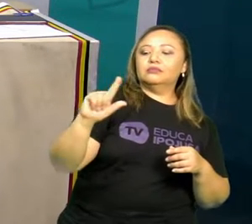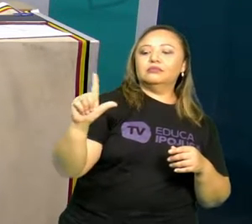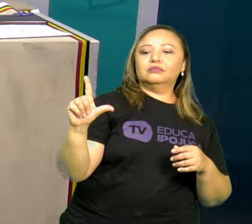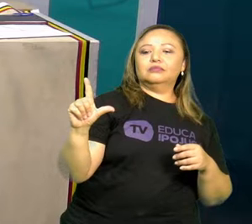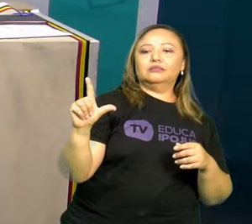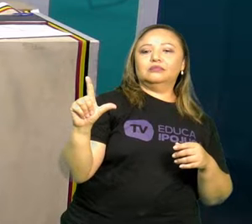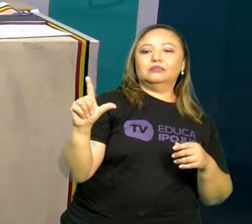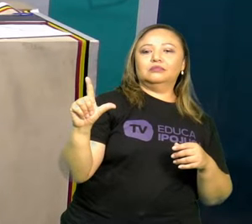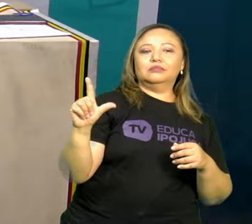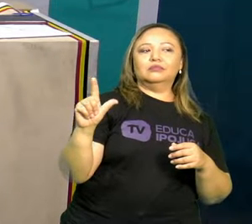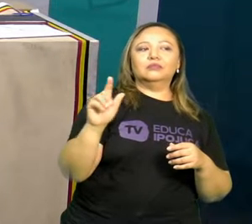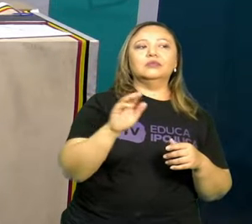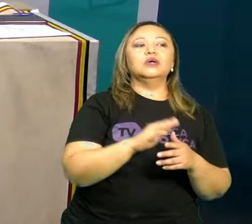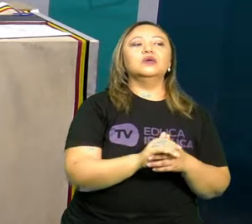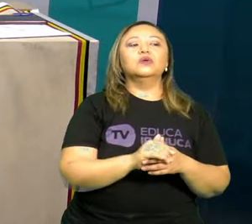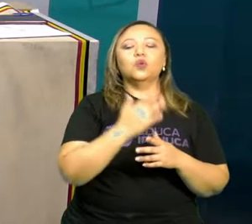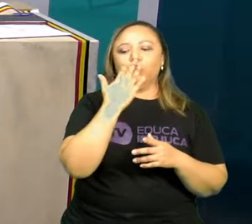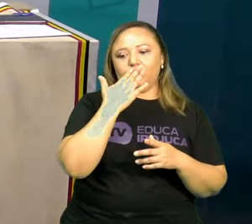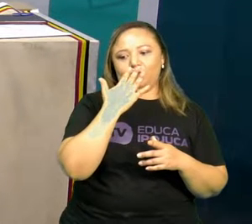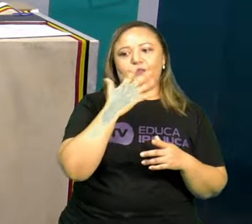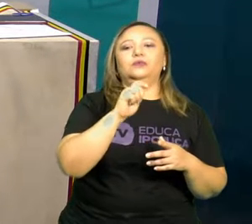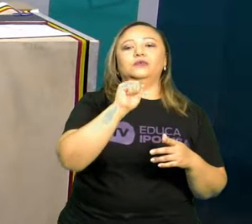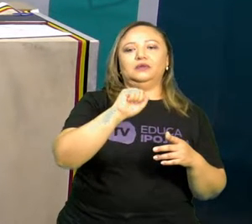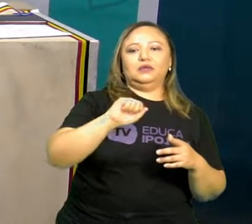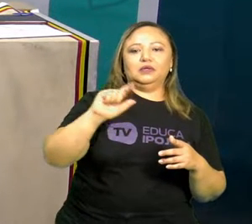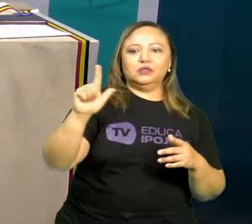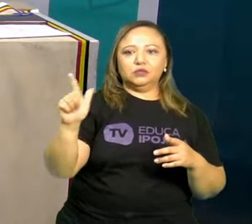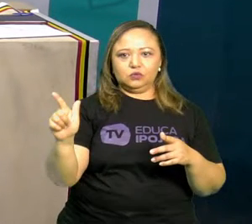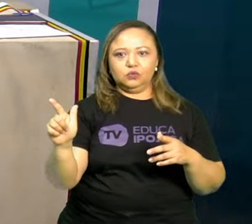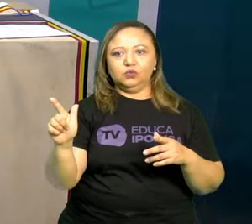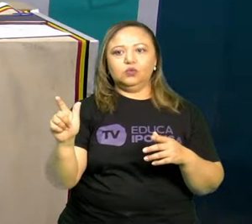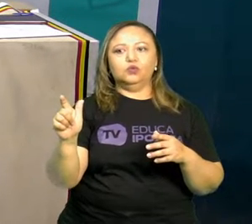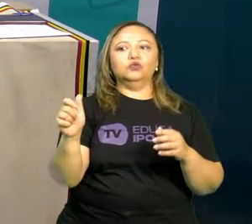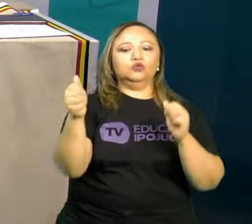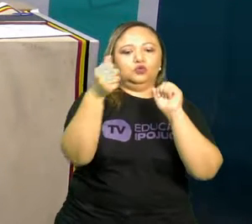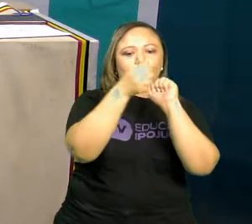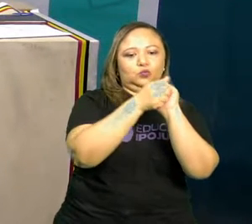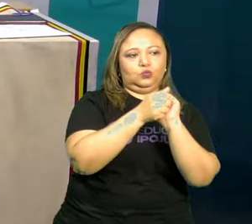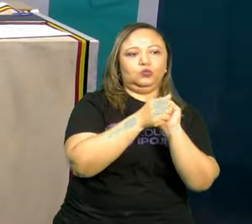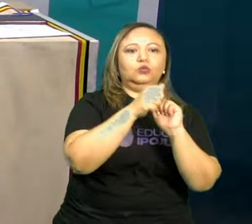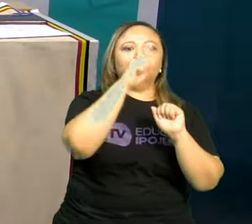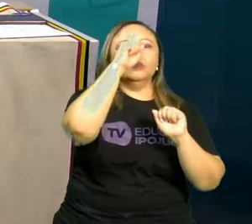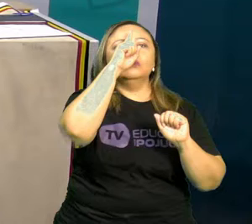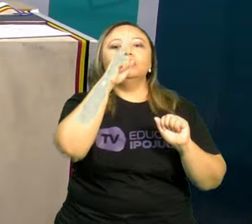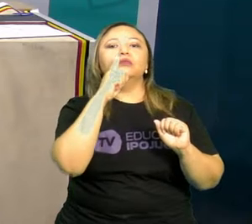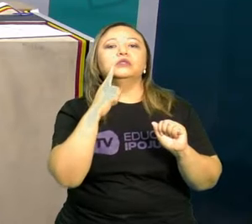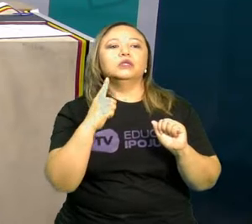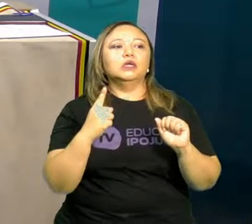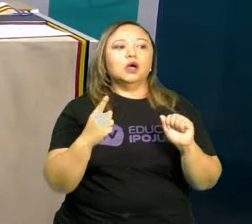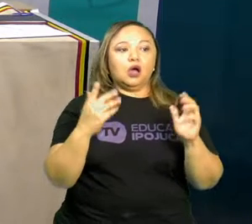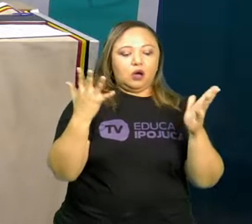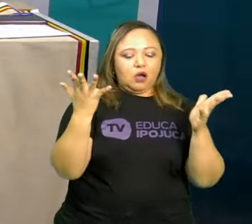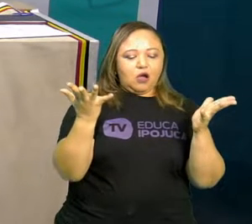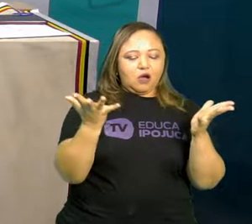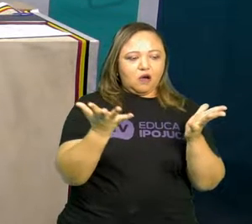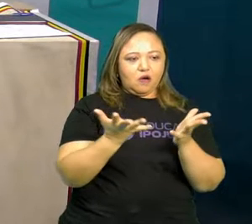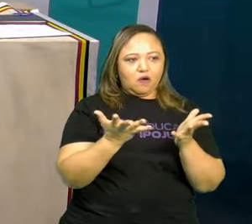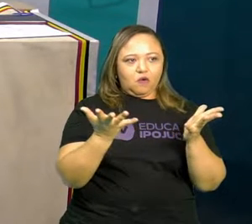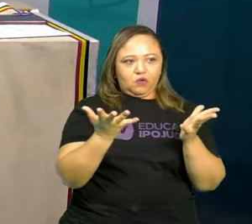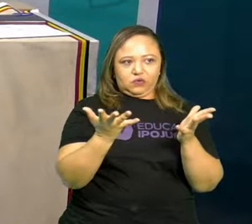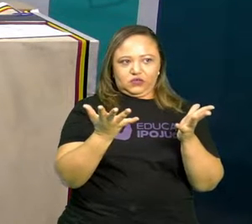Azul, muito bem, com amarelo. Então, a nossa aulinha tem